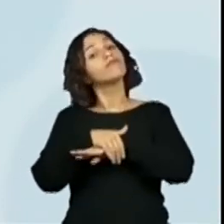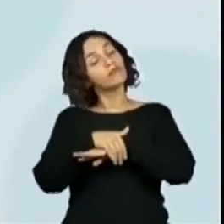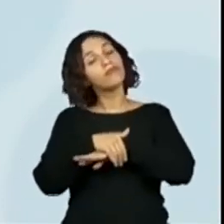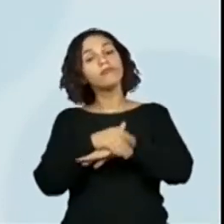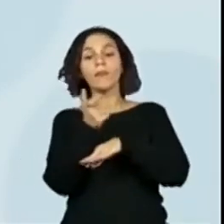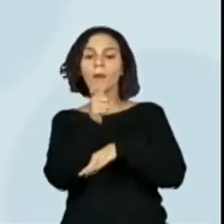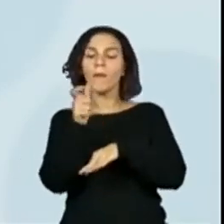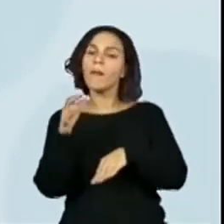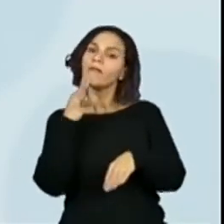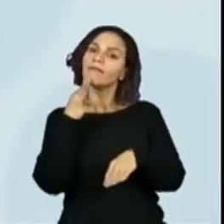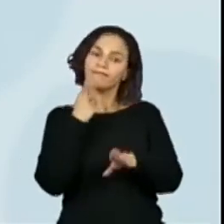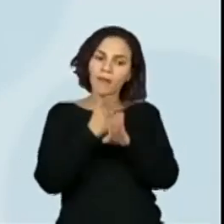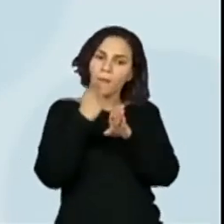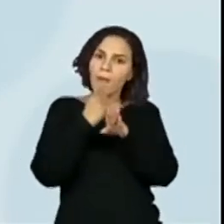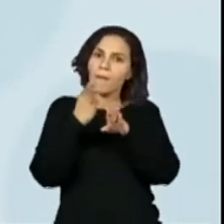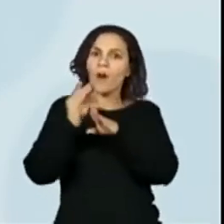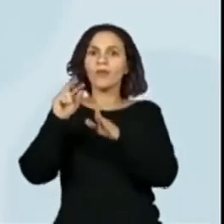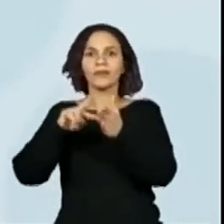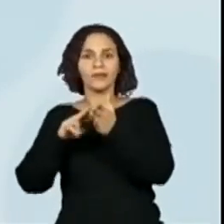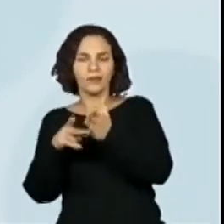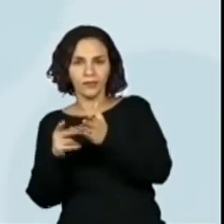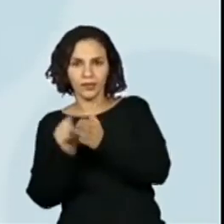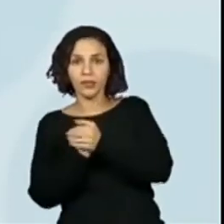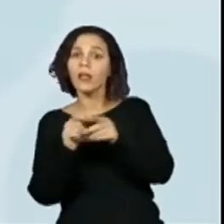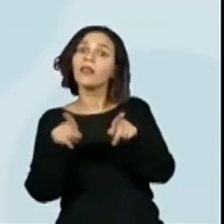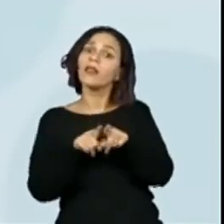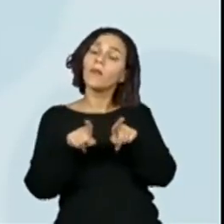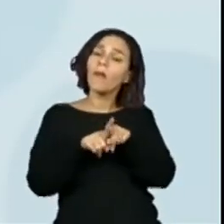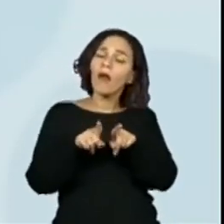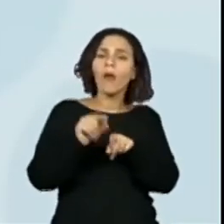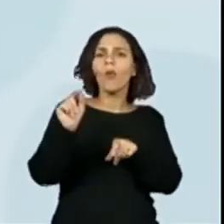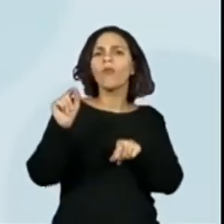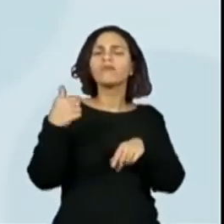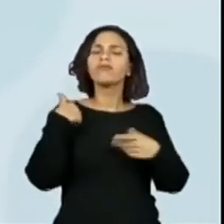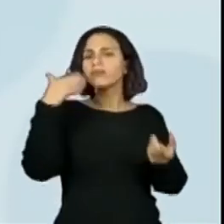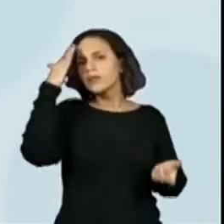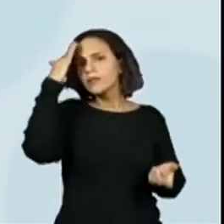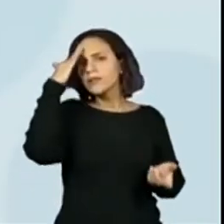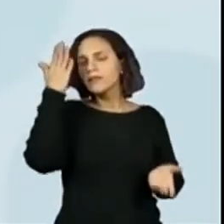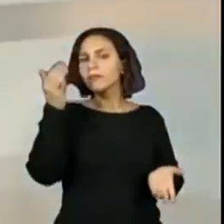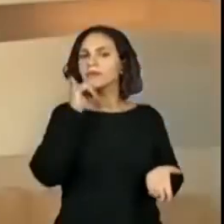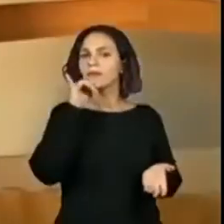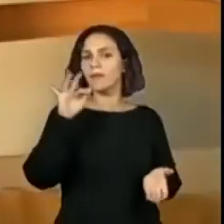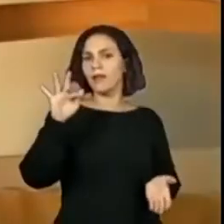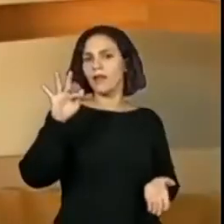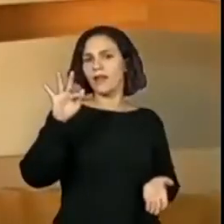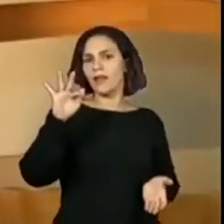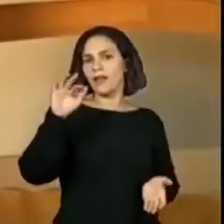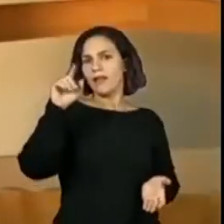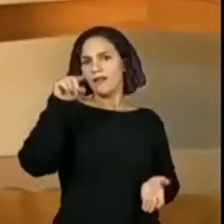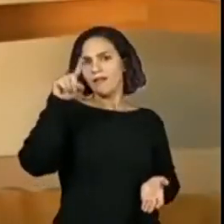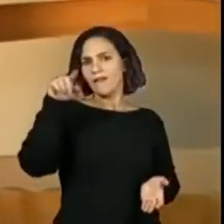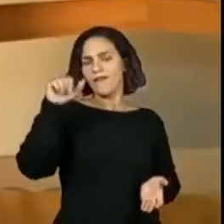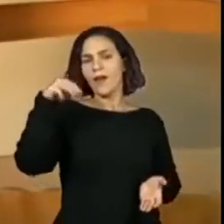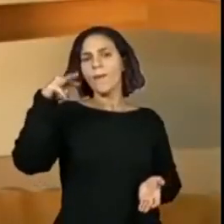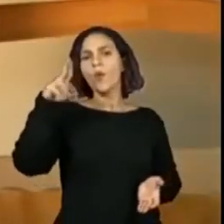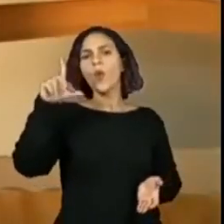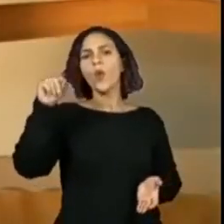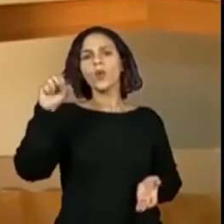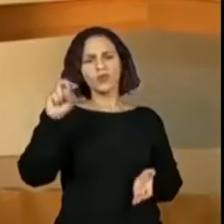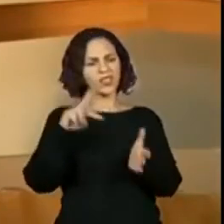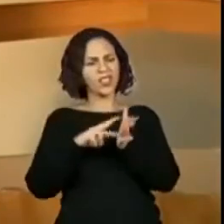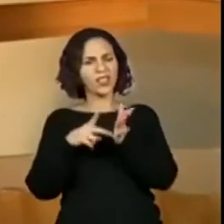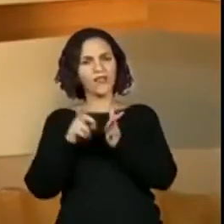repertório de palavras e seus significados, ou até mesmo saber. Flâmulos, por exemplo, eu tive que procurar, são